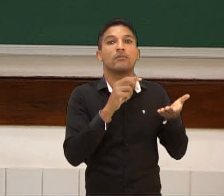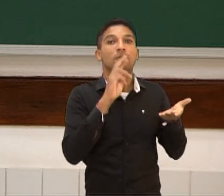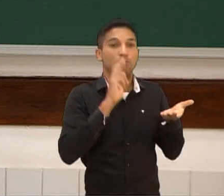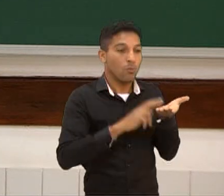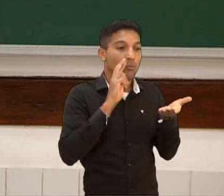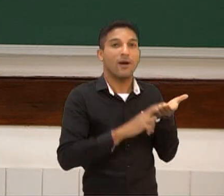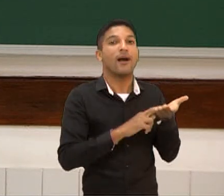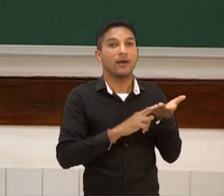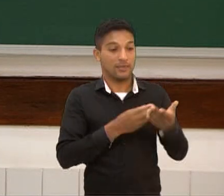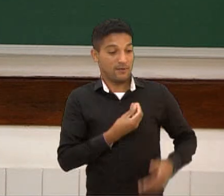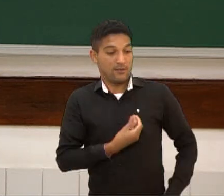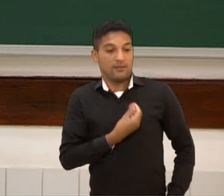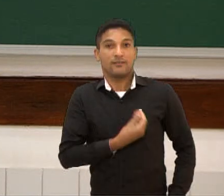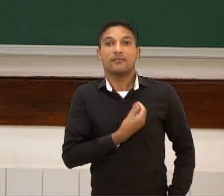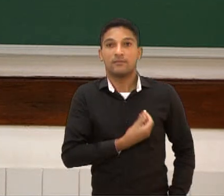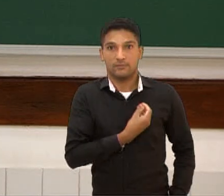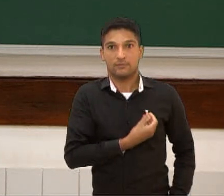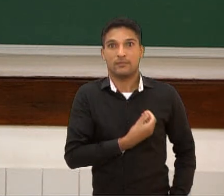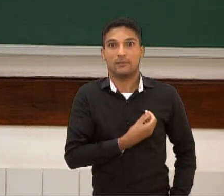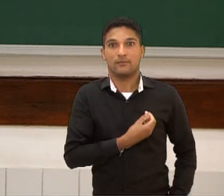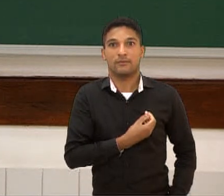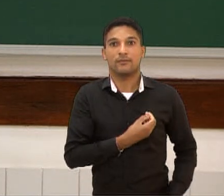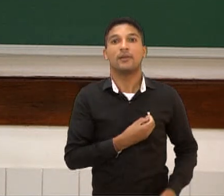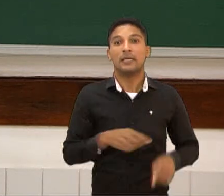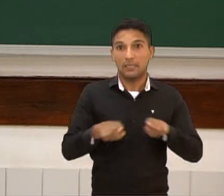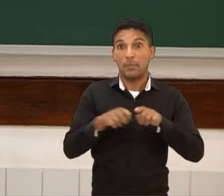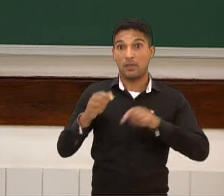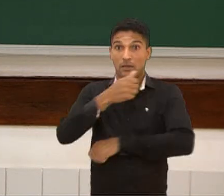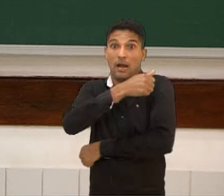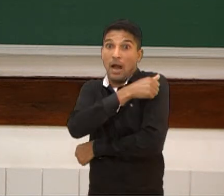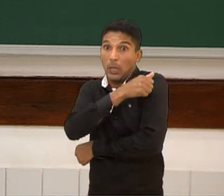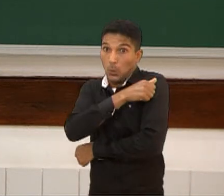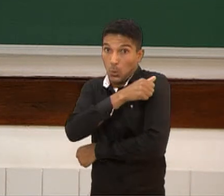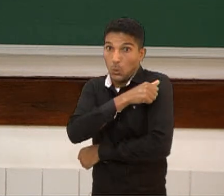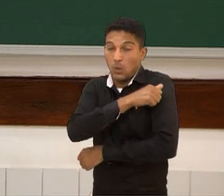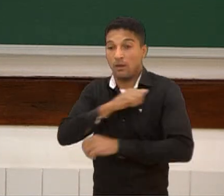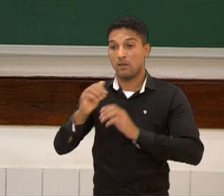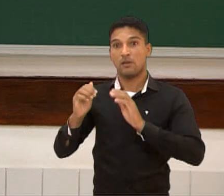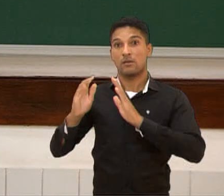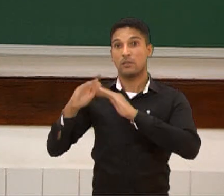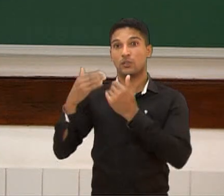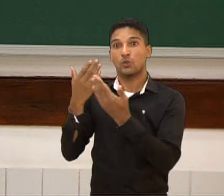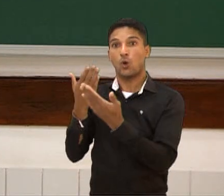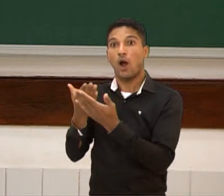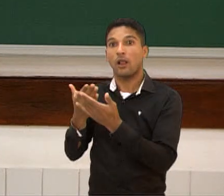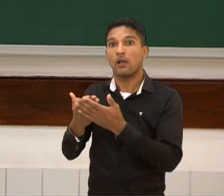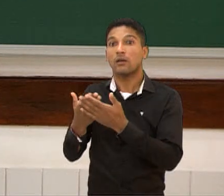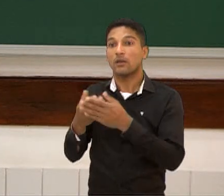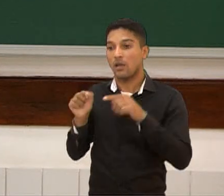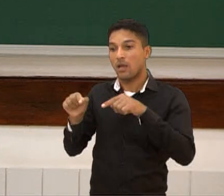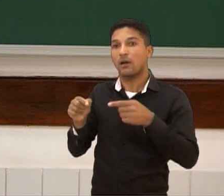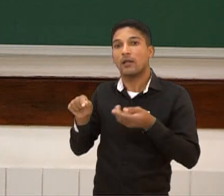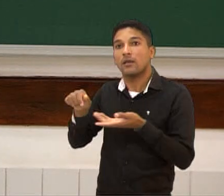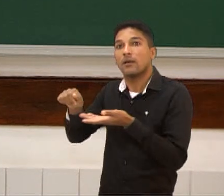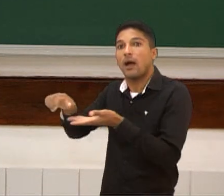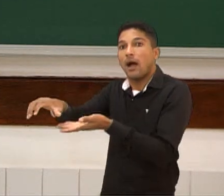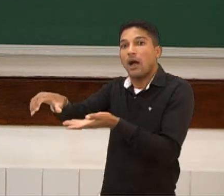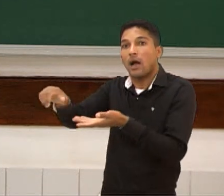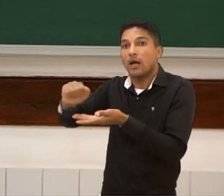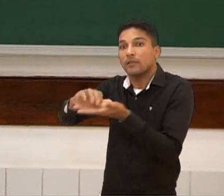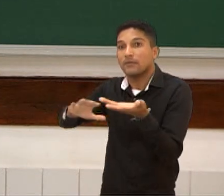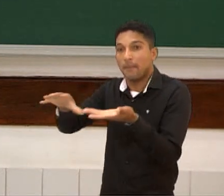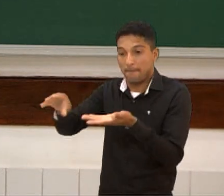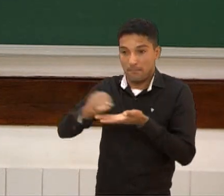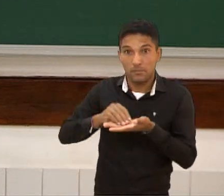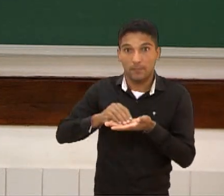aula pela TV, realizar as atividades e entrar em contato com a escola para enviar as atividades resolvidas. Tudo bem?